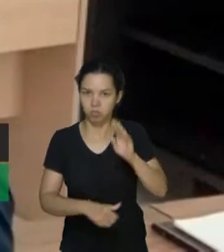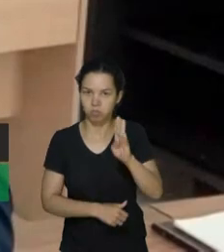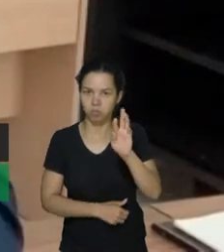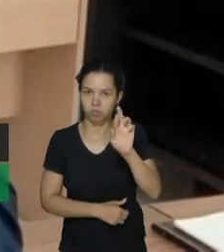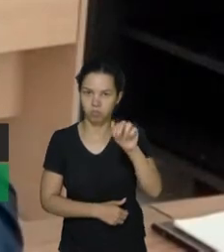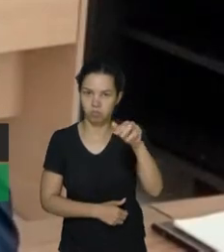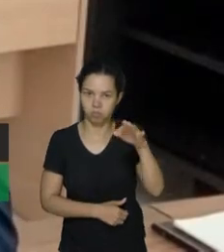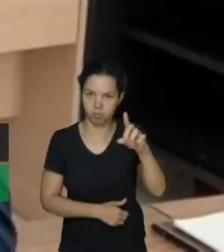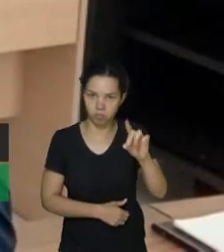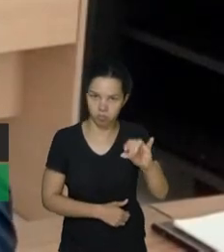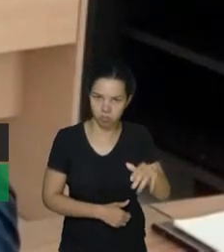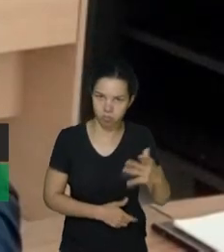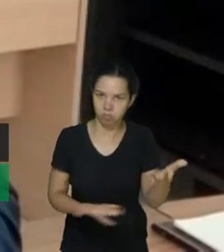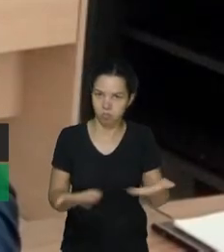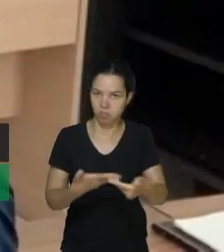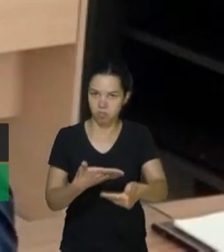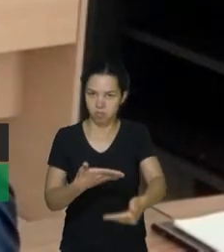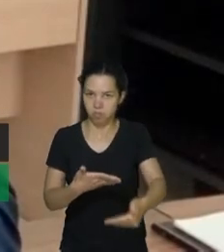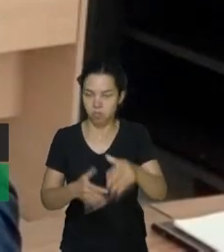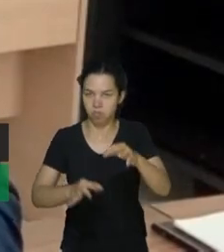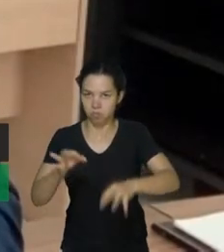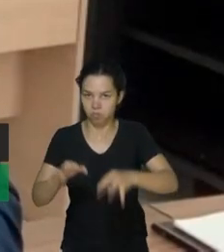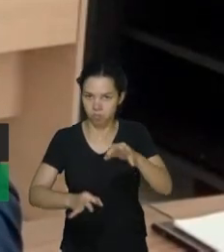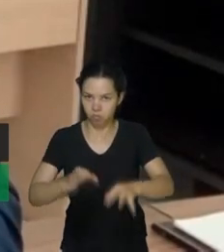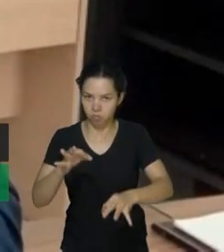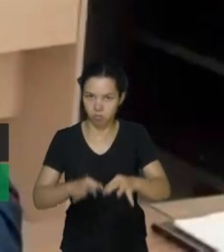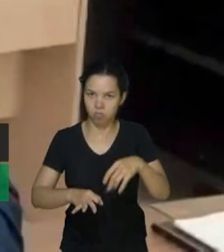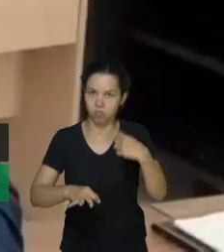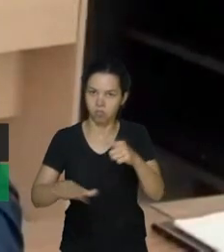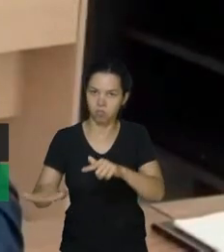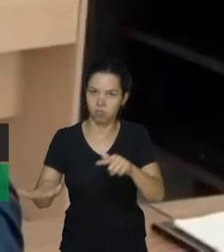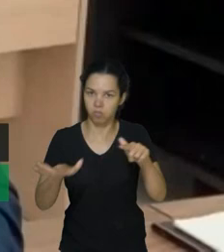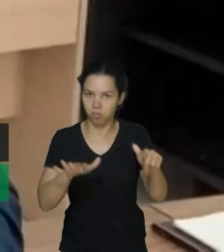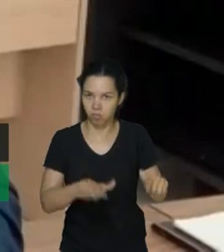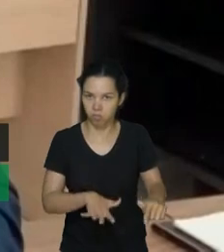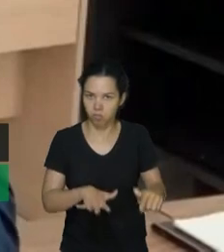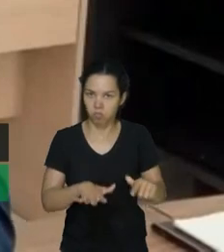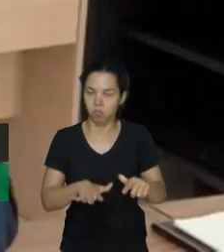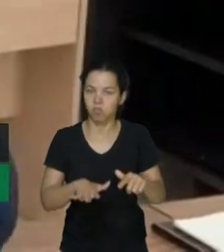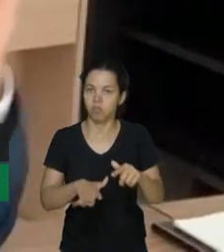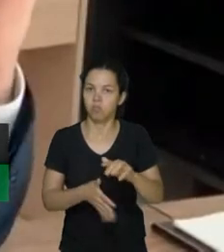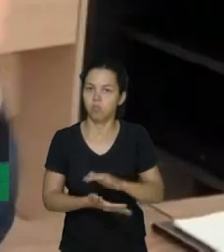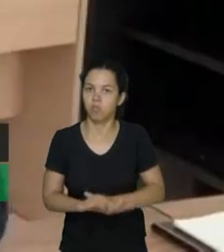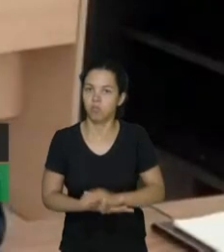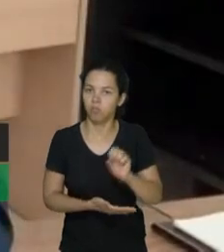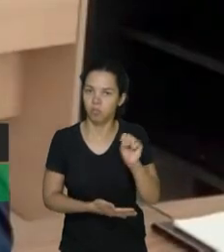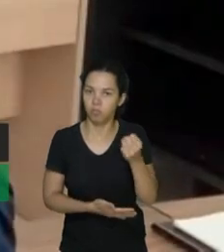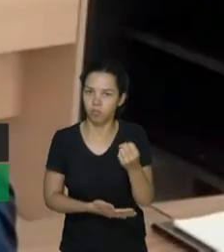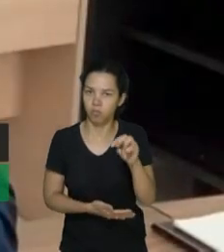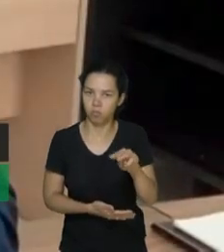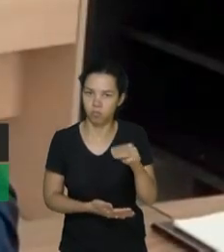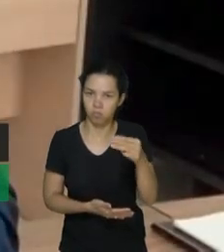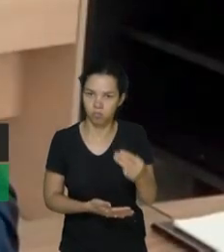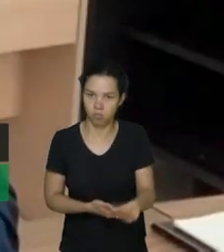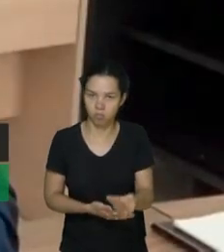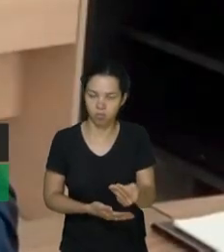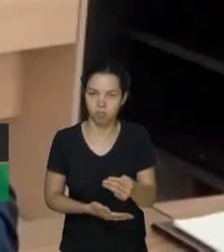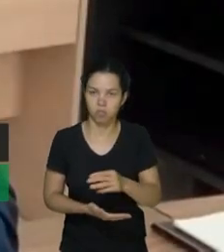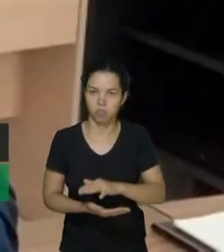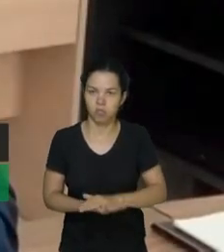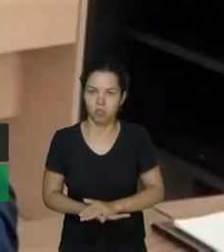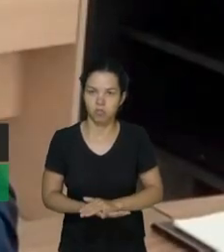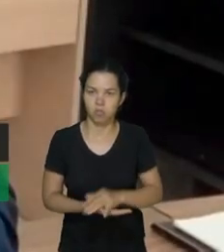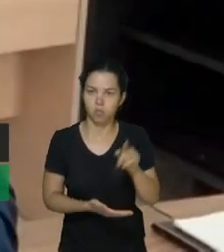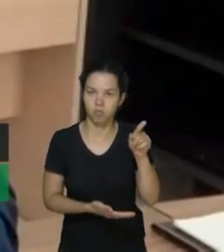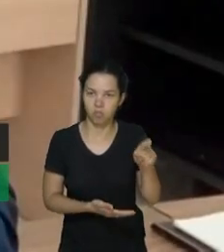a julgamento, né, nessa próxima semana. Pois é, numa ação de 8 bilhões, o nosso